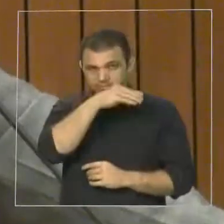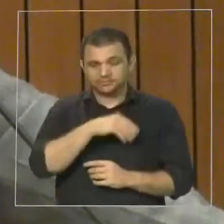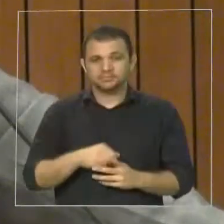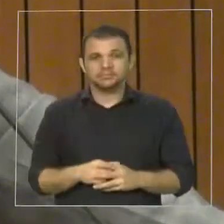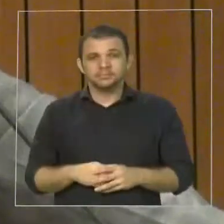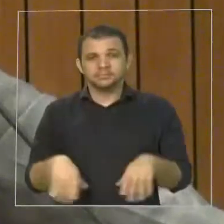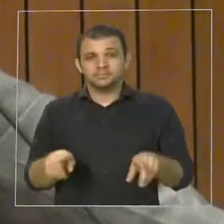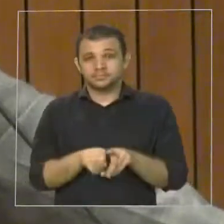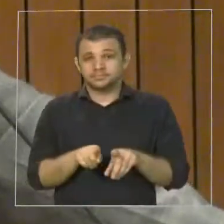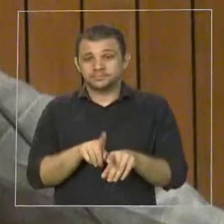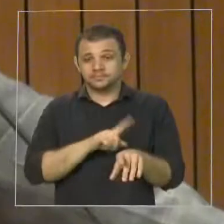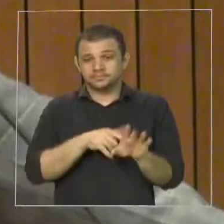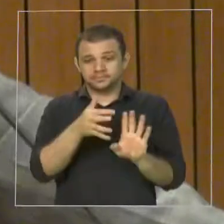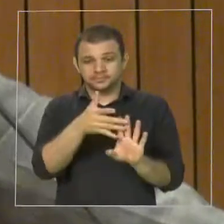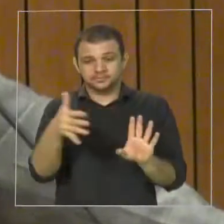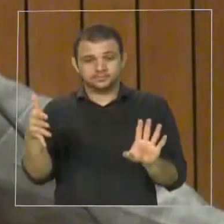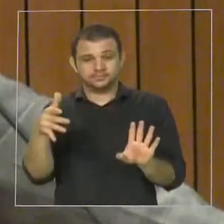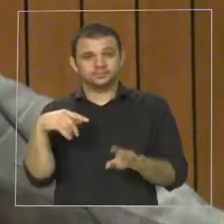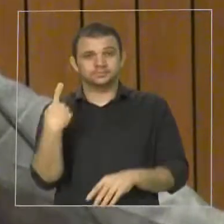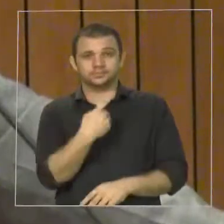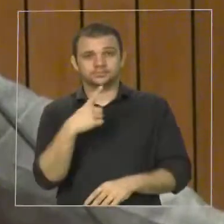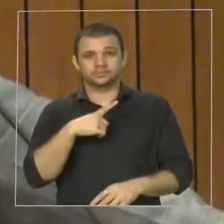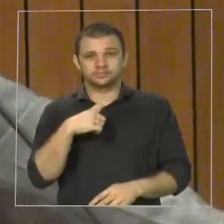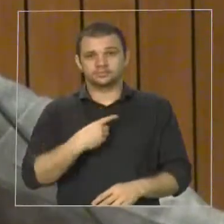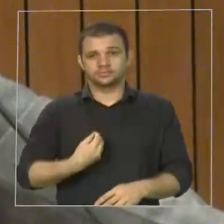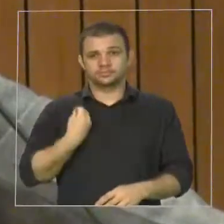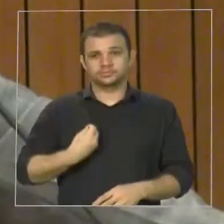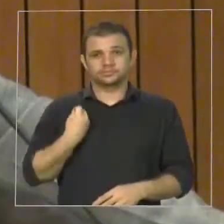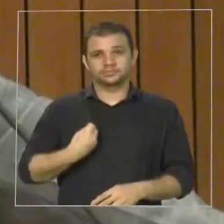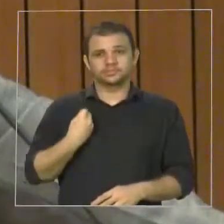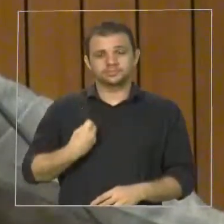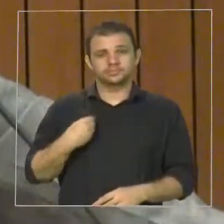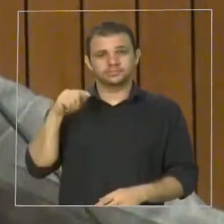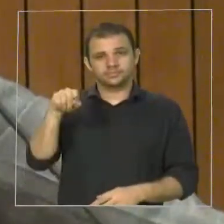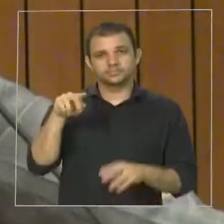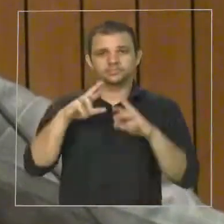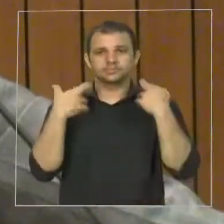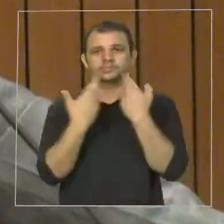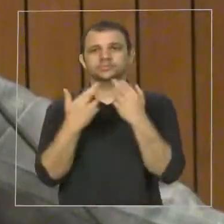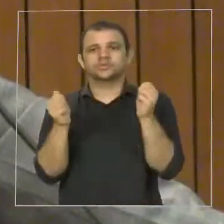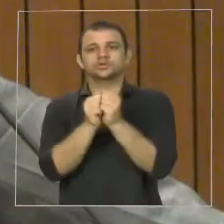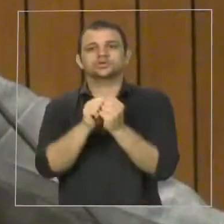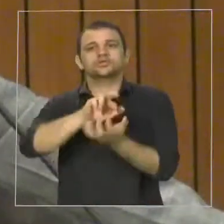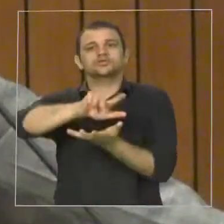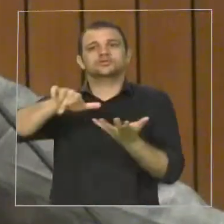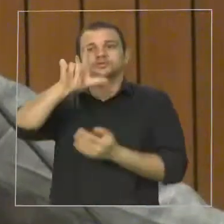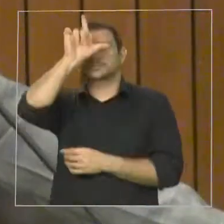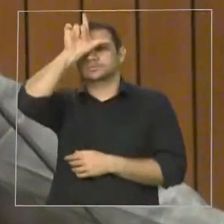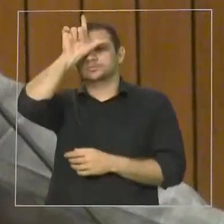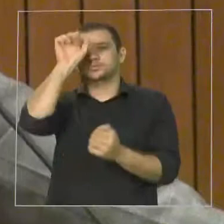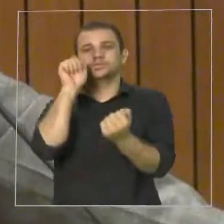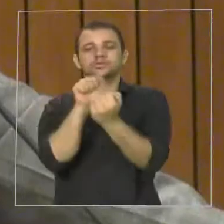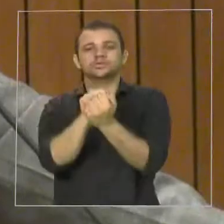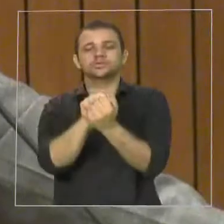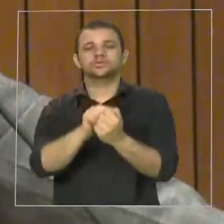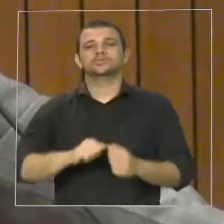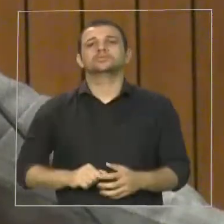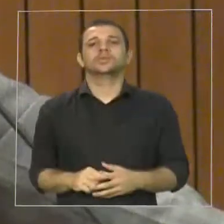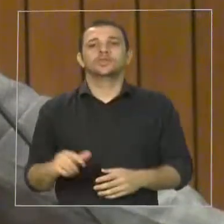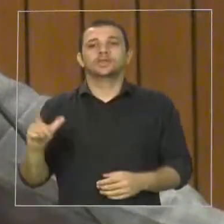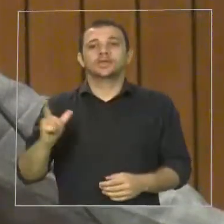durante esse tempo que nós estivemos na reunião com a presença de boa parte dessas lideranças,